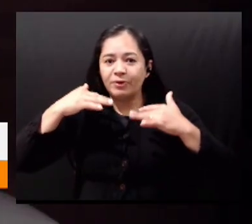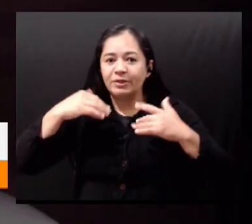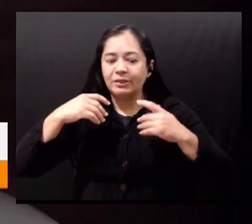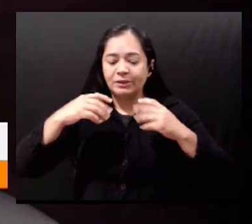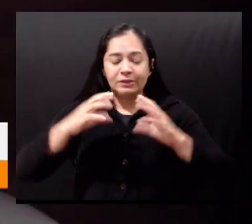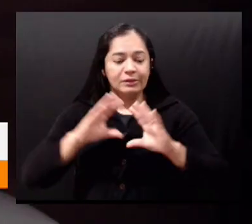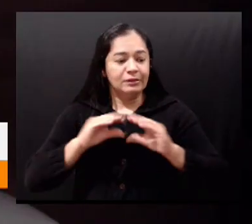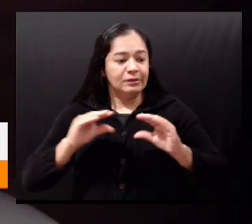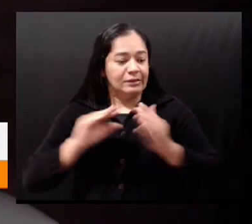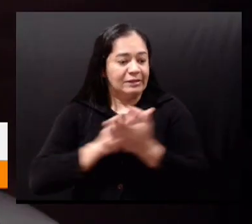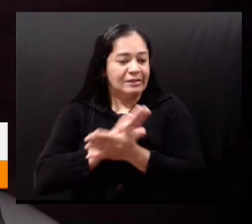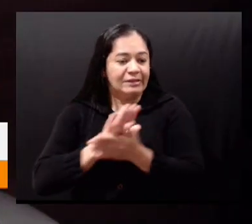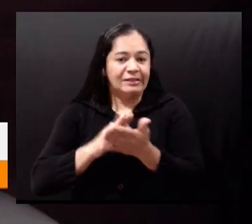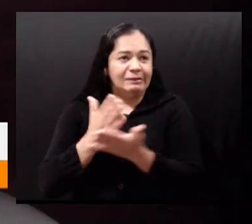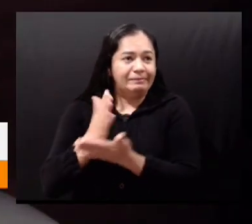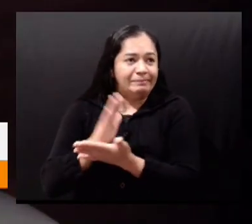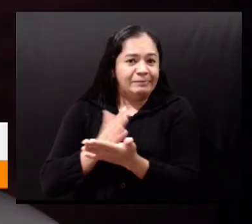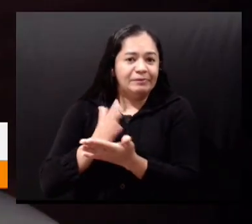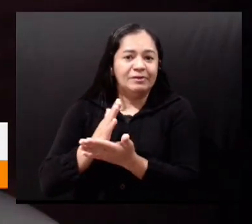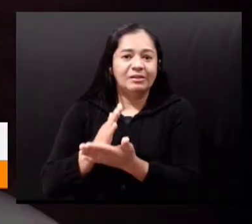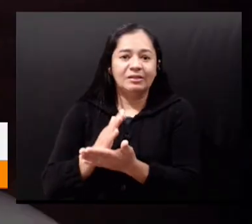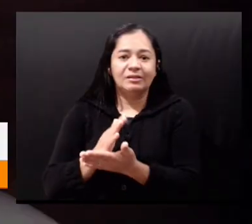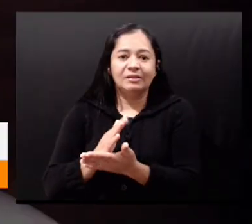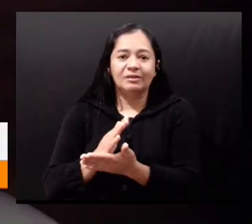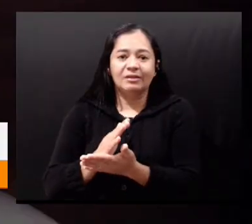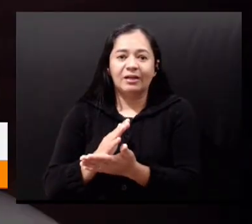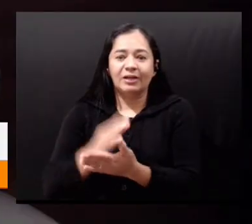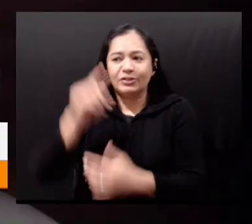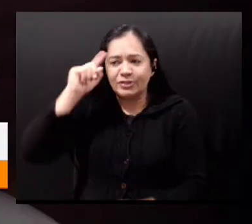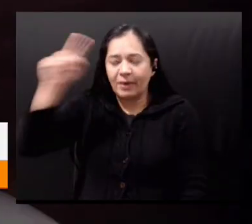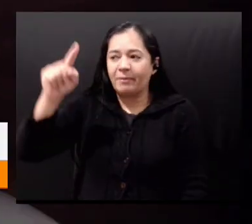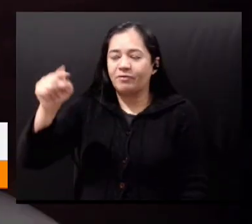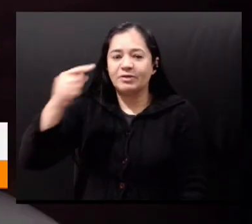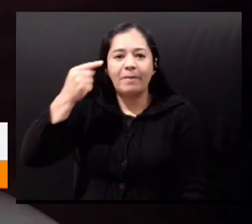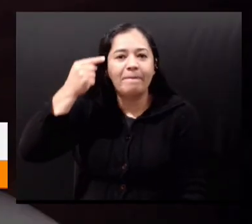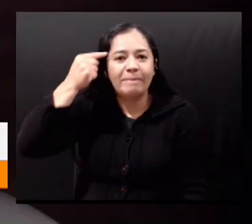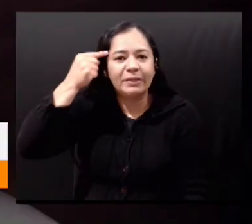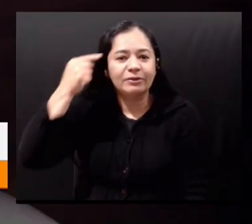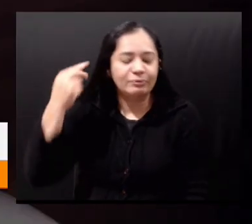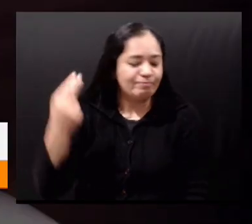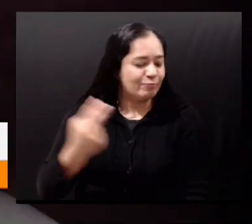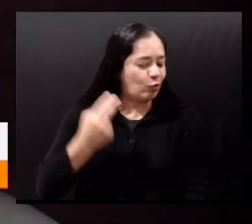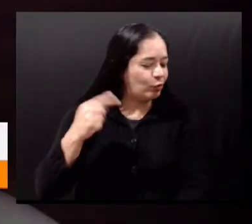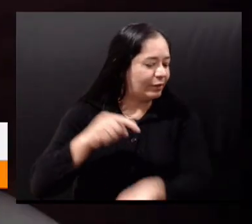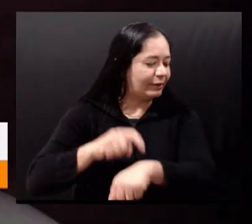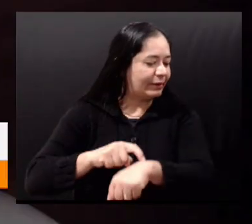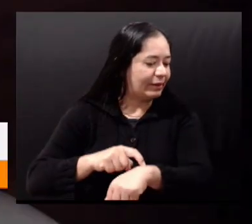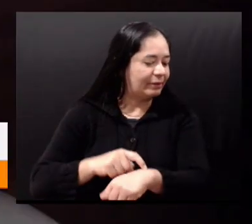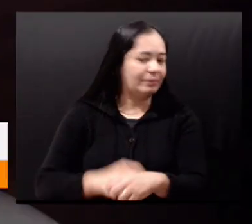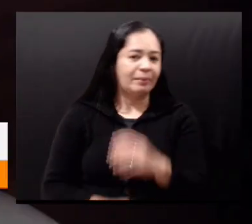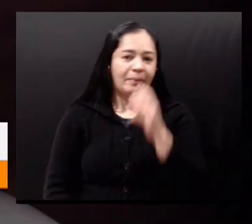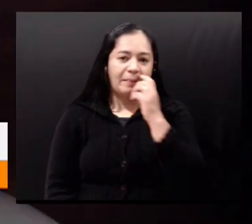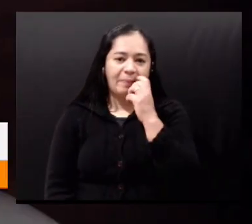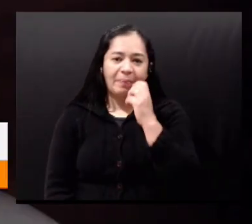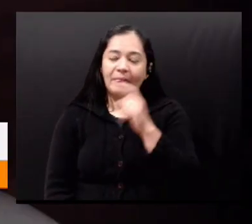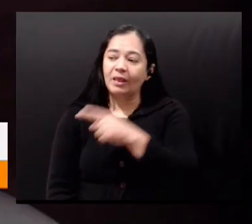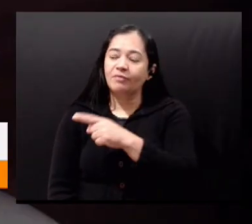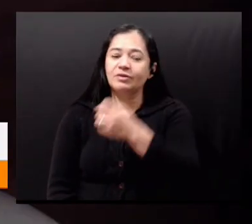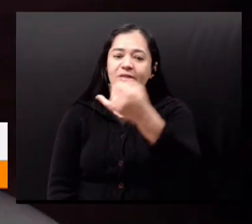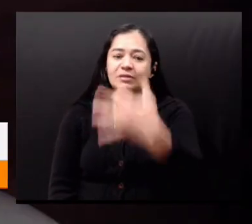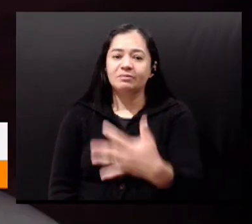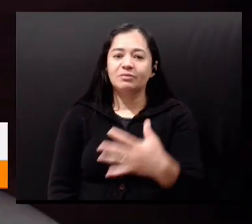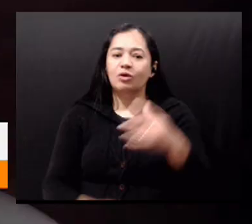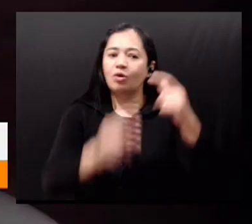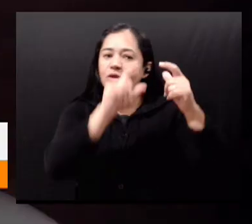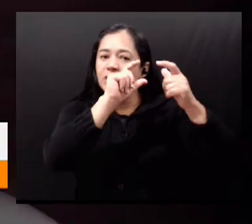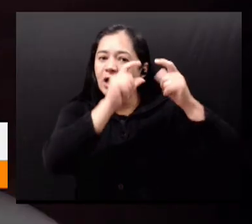se Sim, mexer e de repente você pensou: Se conta. "Não vai dar tempo". E aí exatamente. você está falando da cognição que estava